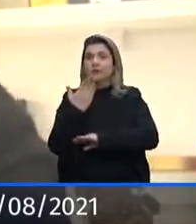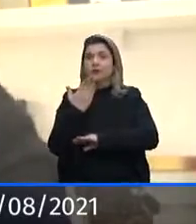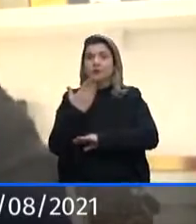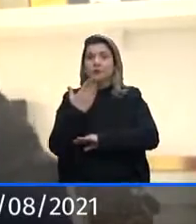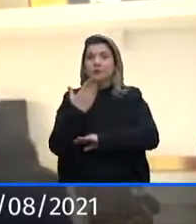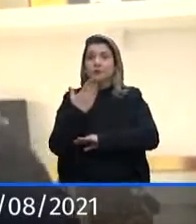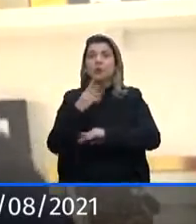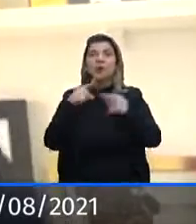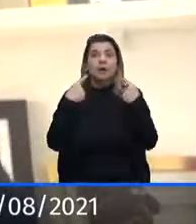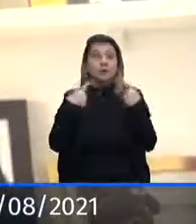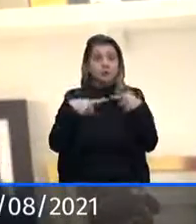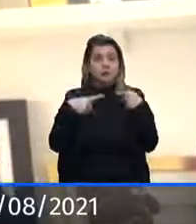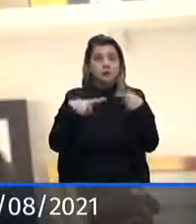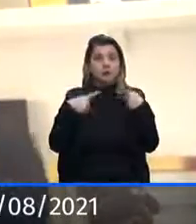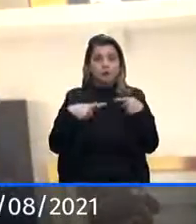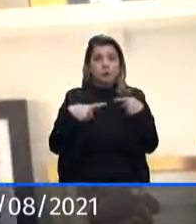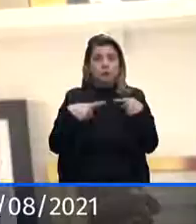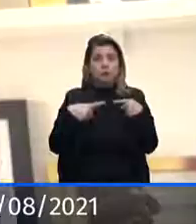Em discussão.